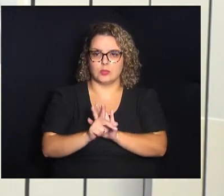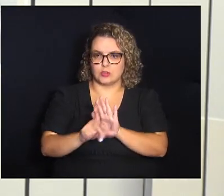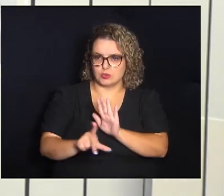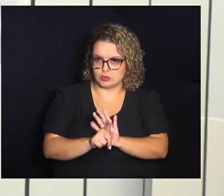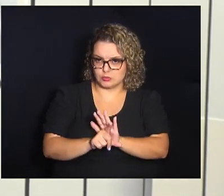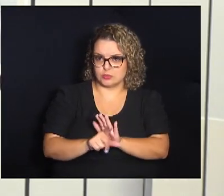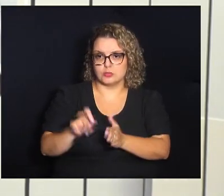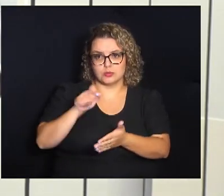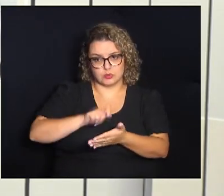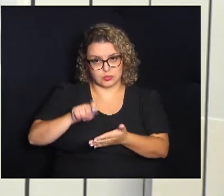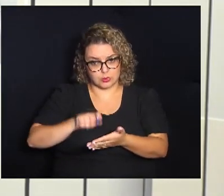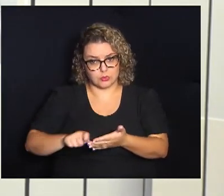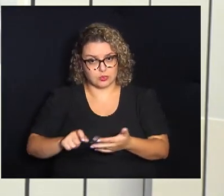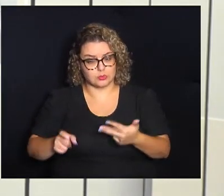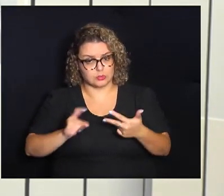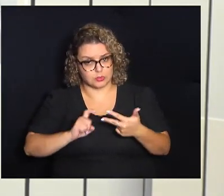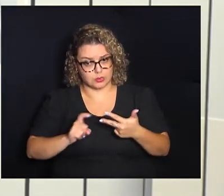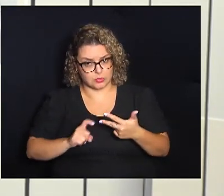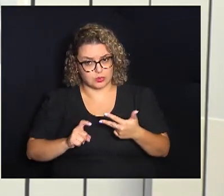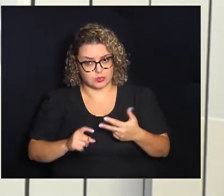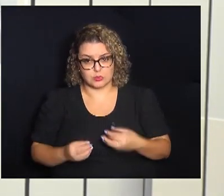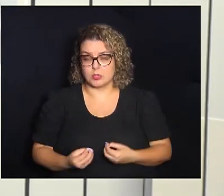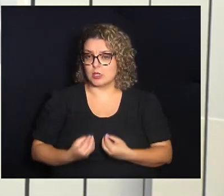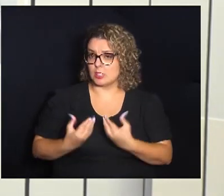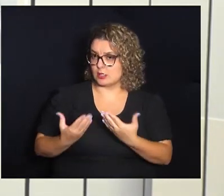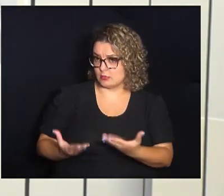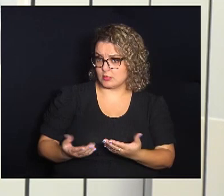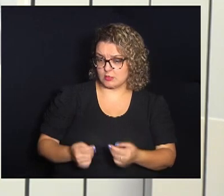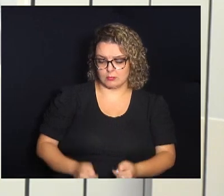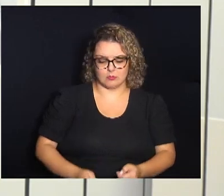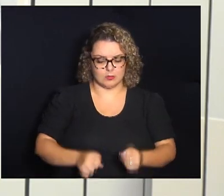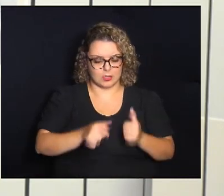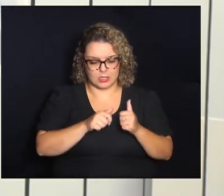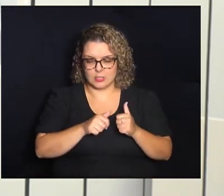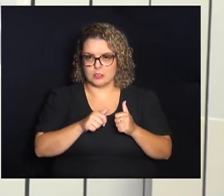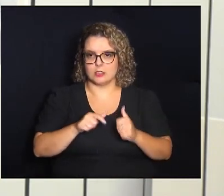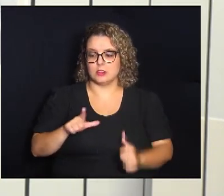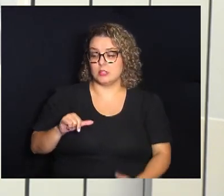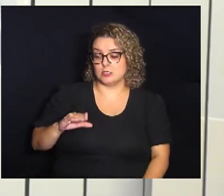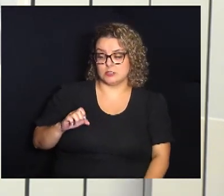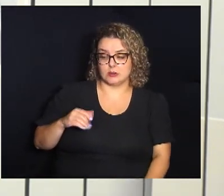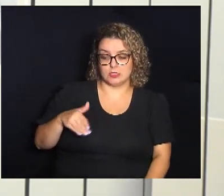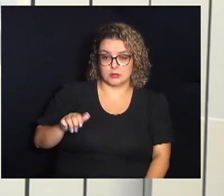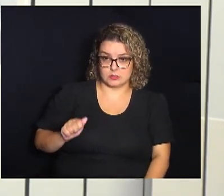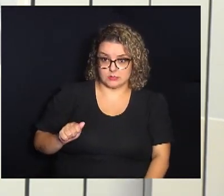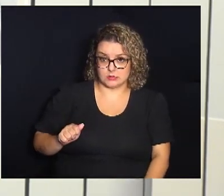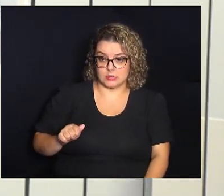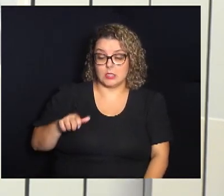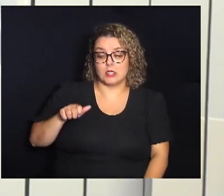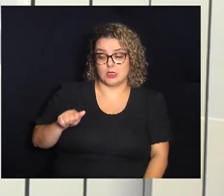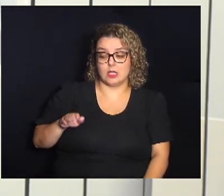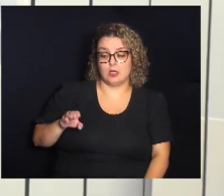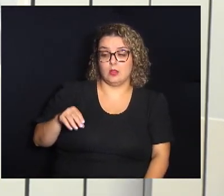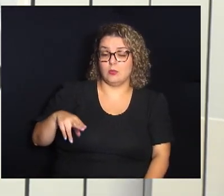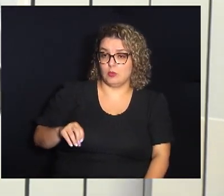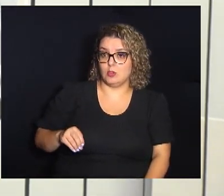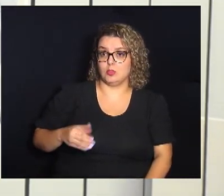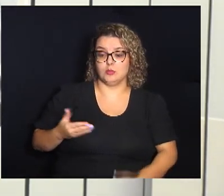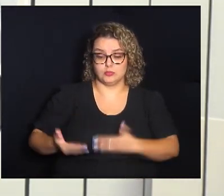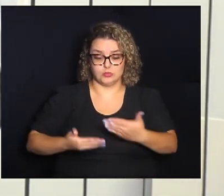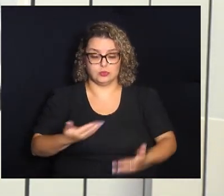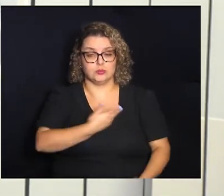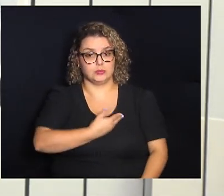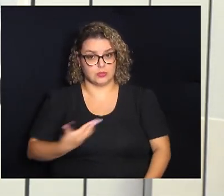do Poder Executivo que concede benefícios de licença e abono às servidoras e